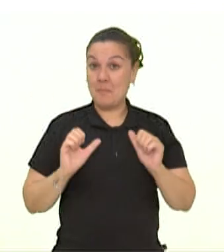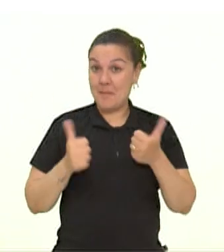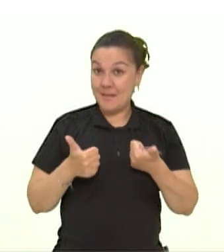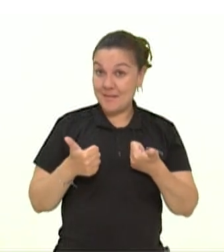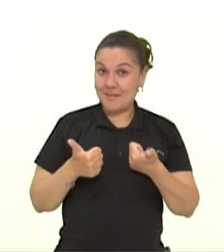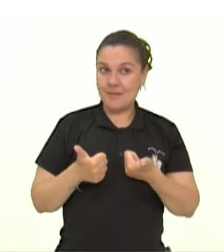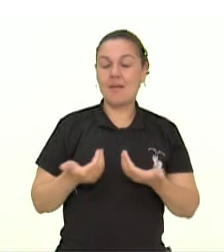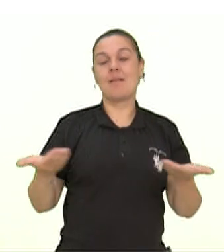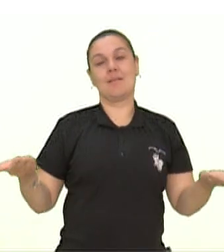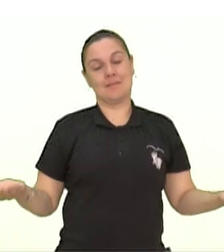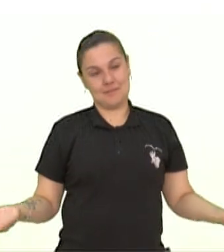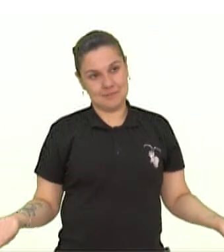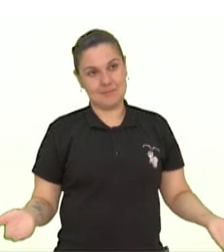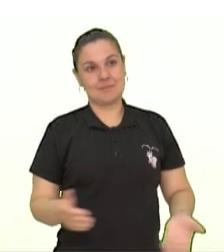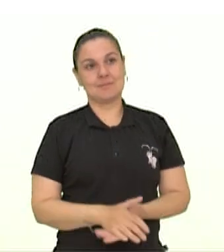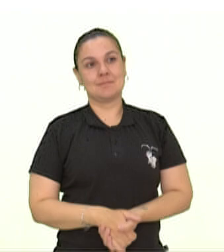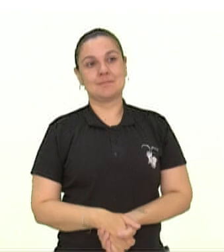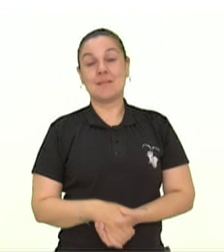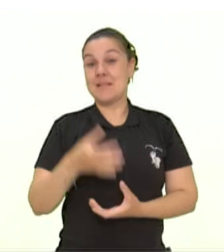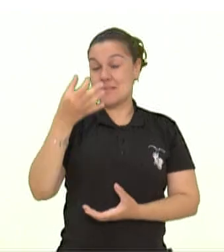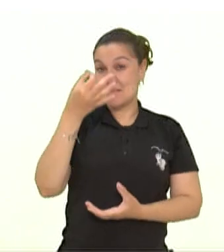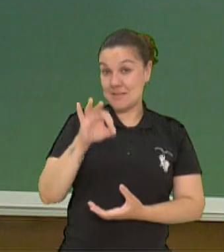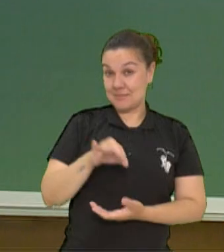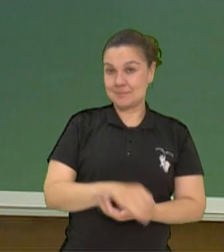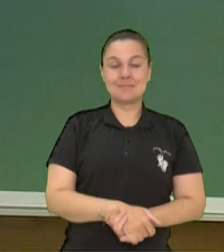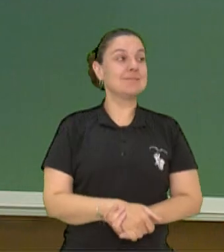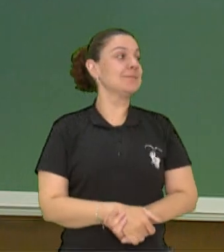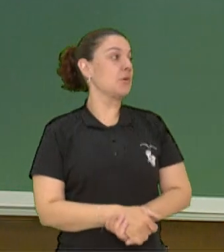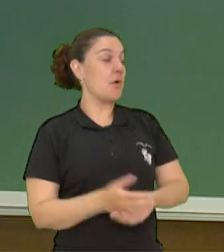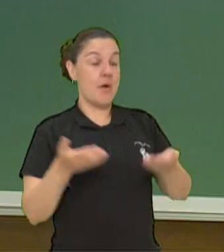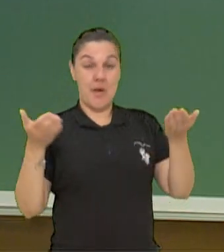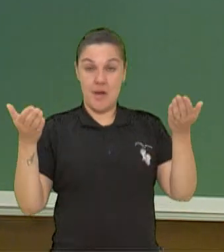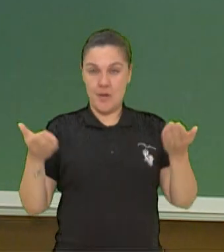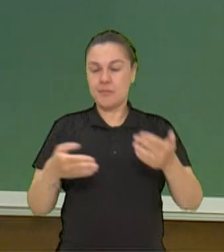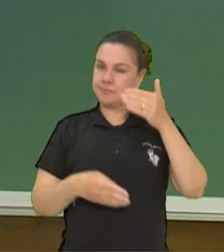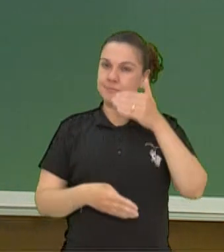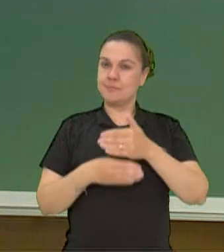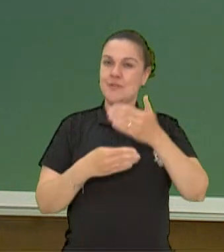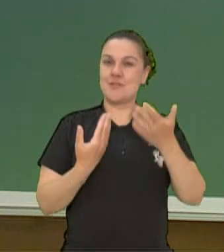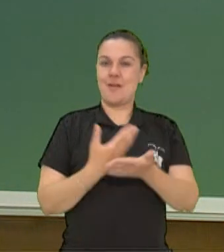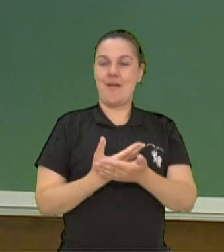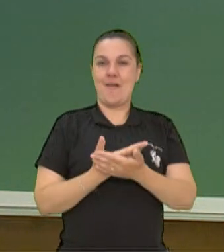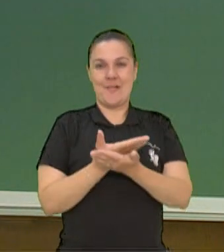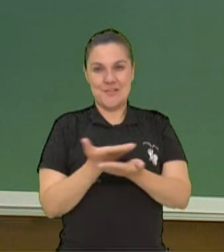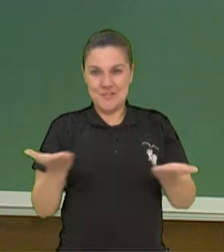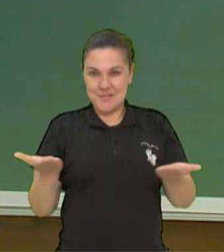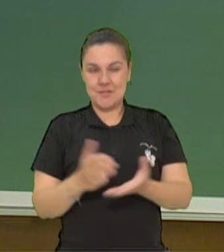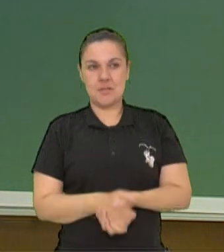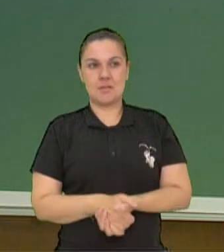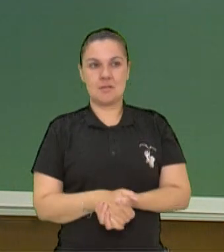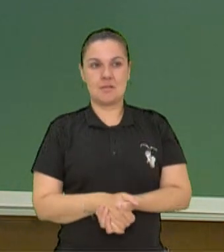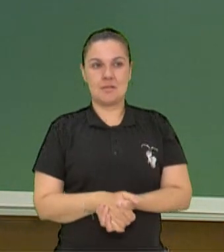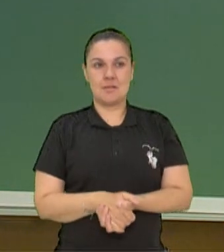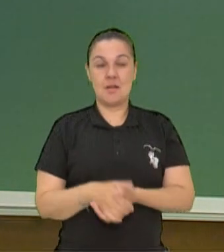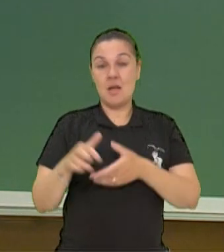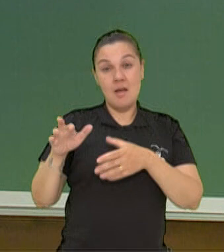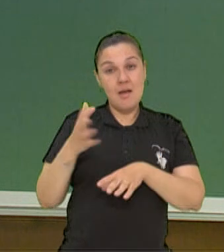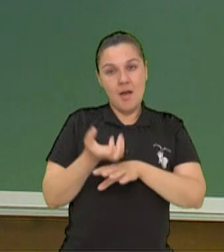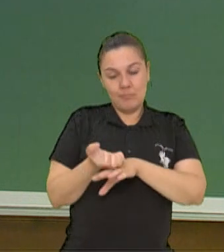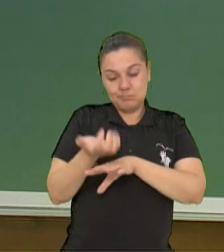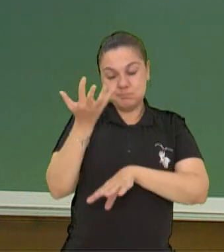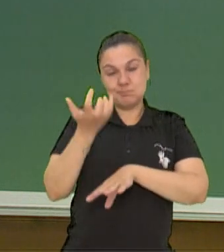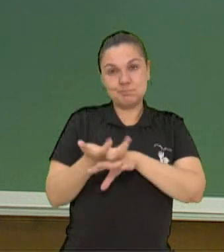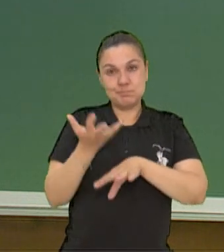Galera, é claro... Essa é a resposta correta e agora eu vou fechar a nossa aula fazendo uma pequena retomada. Radiação do corpo negro.